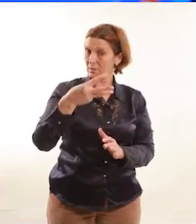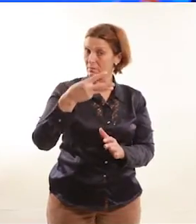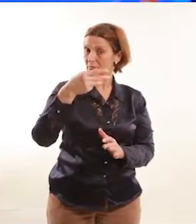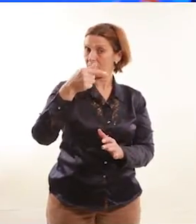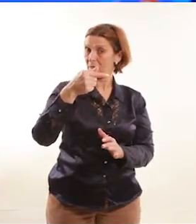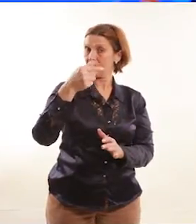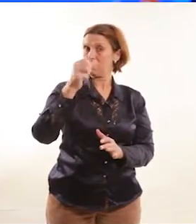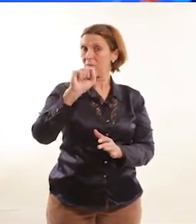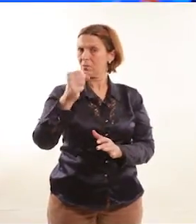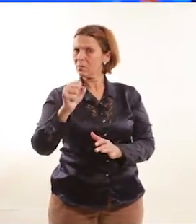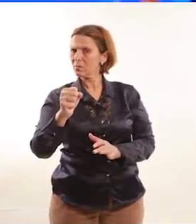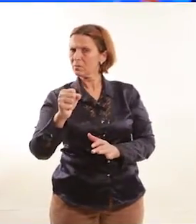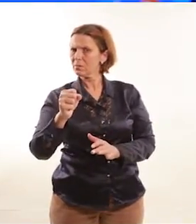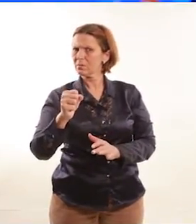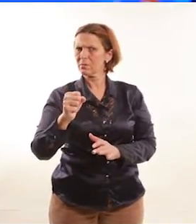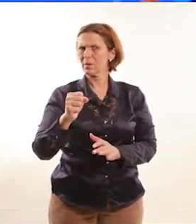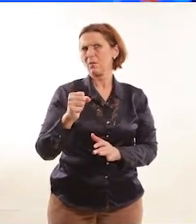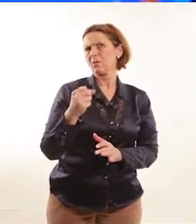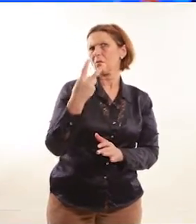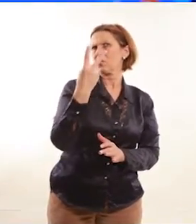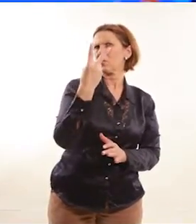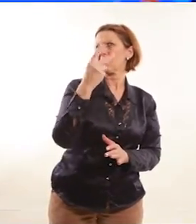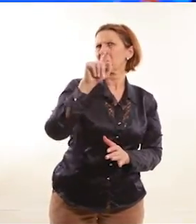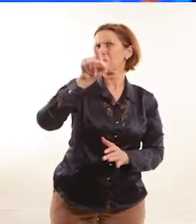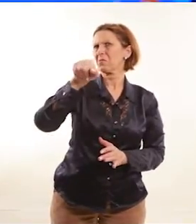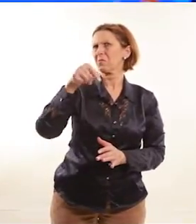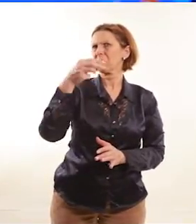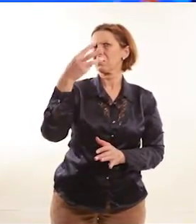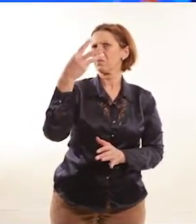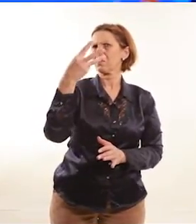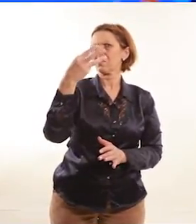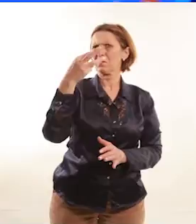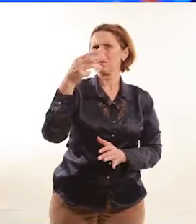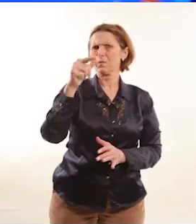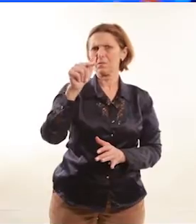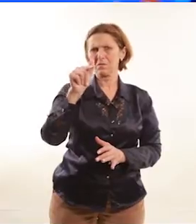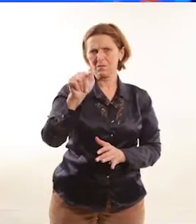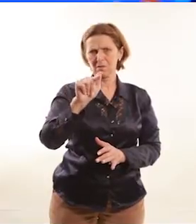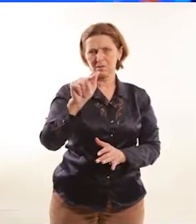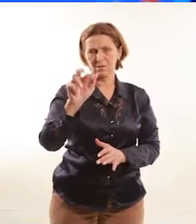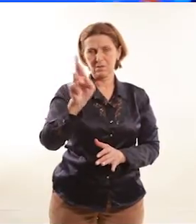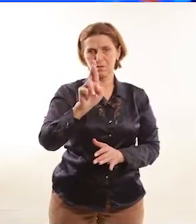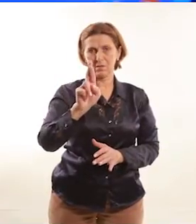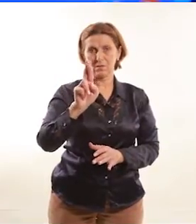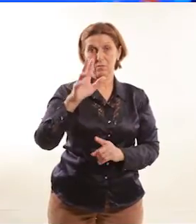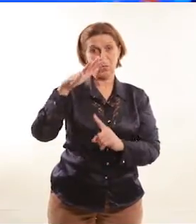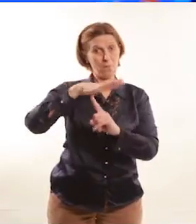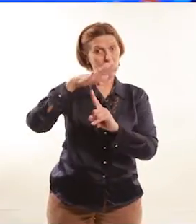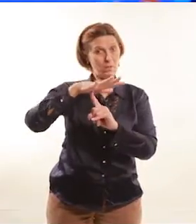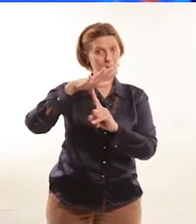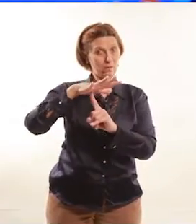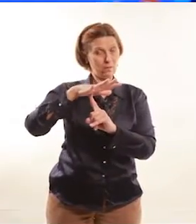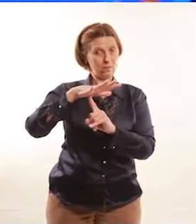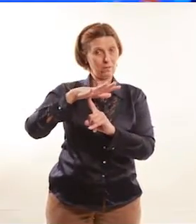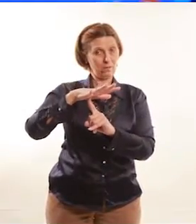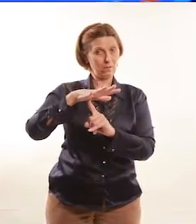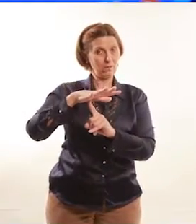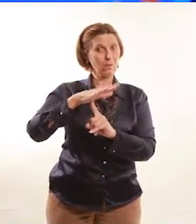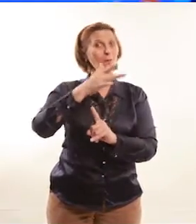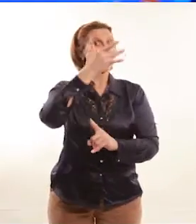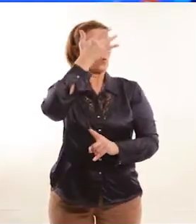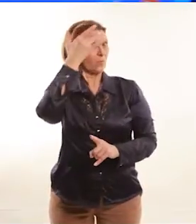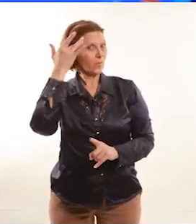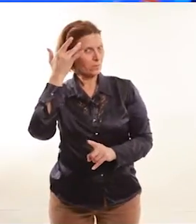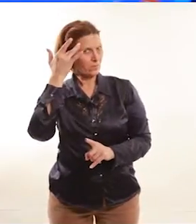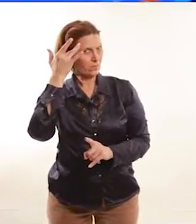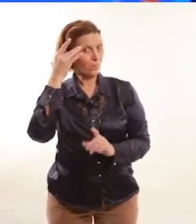define, se eu não me engano, R$ 2,37 por habitante aqui para o estado do Paraná. Além de ser por habitante,